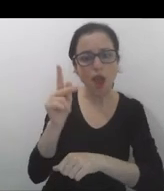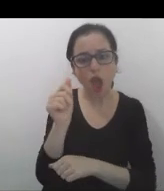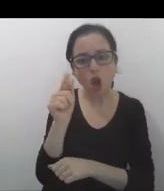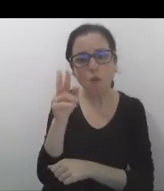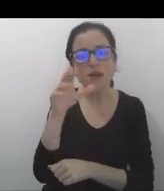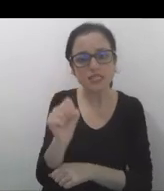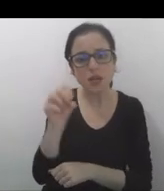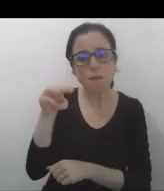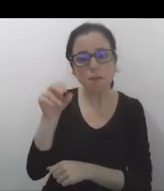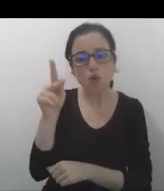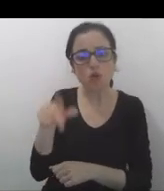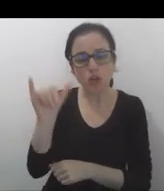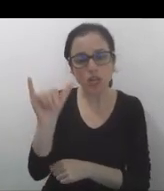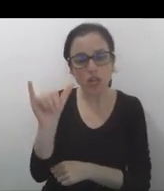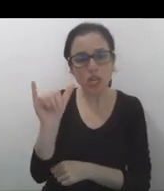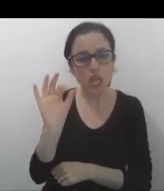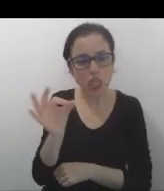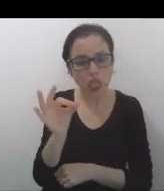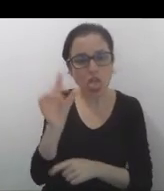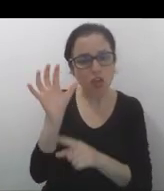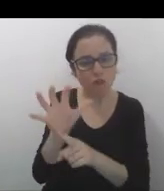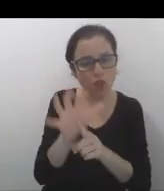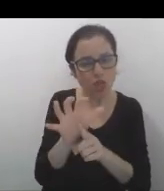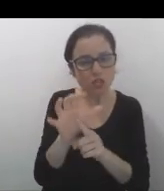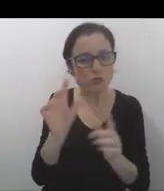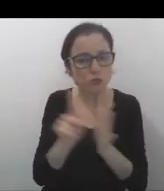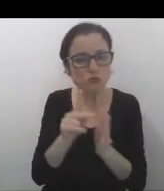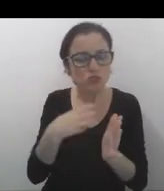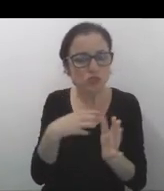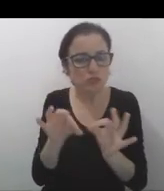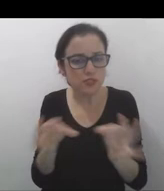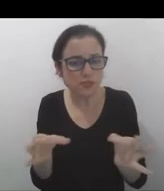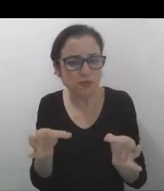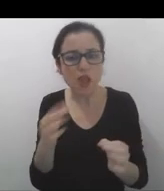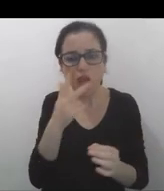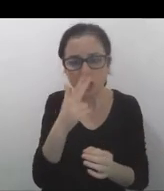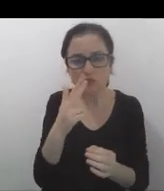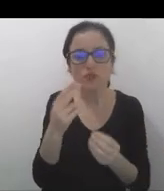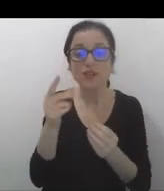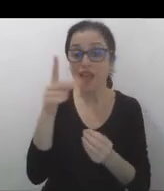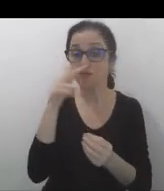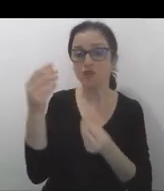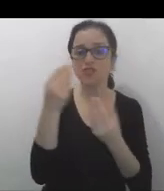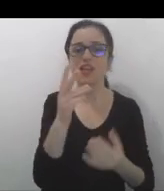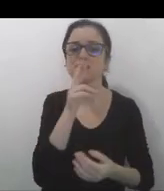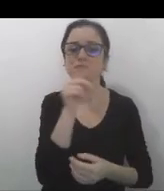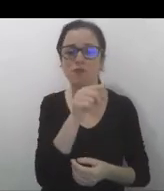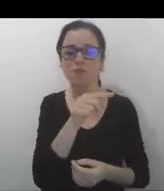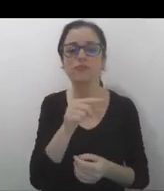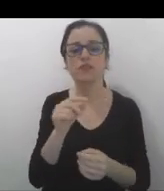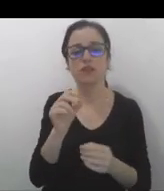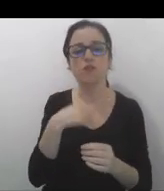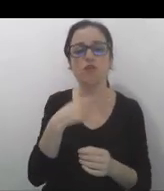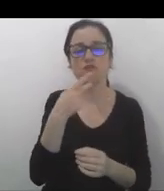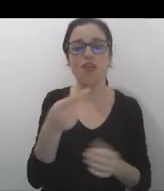plano pedagógico de Albers e o Mohall Inad, ou essa influência foi apenas estilística? Acho que daria para você colocar essa